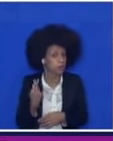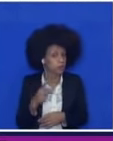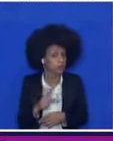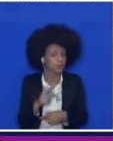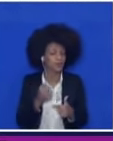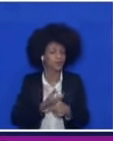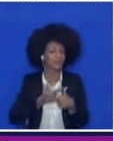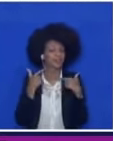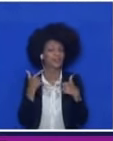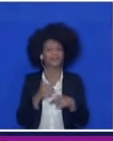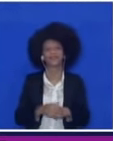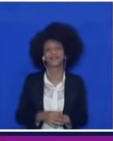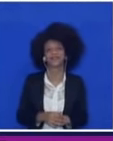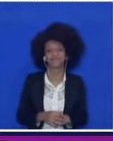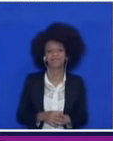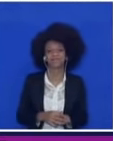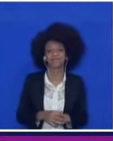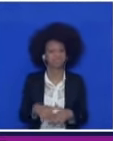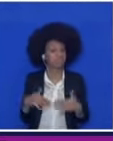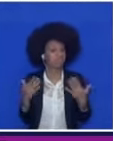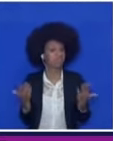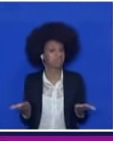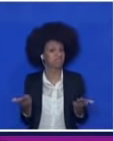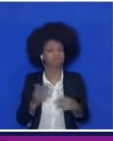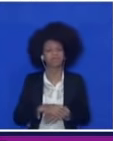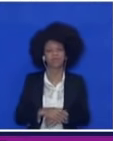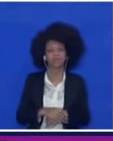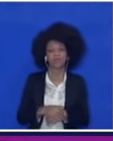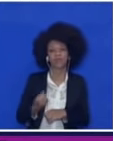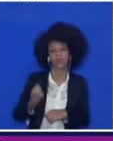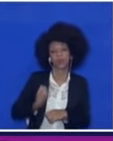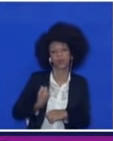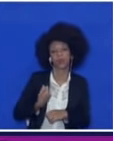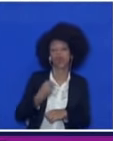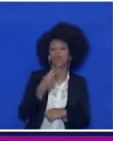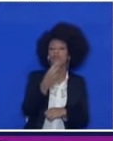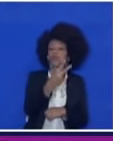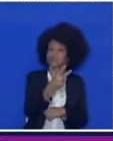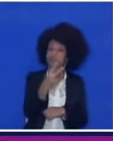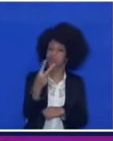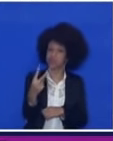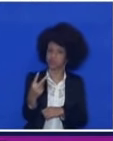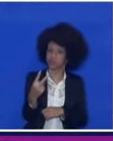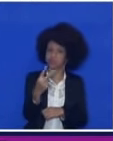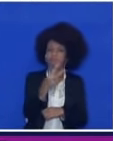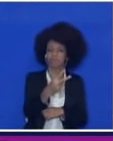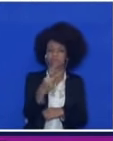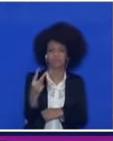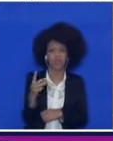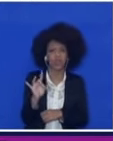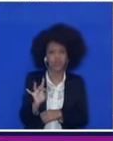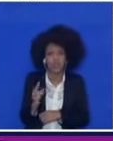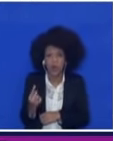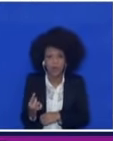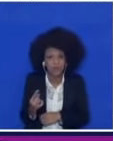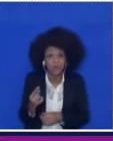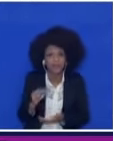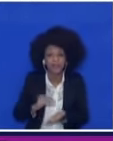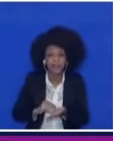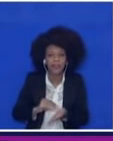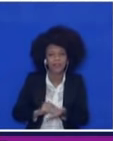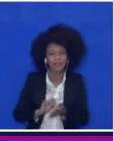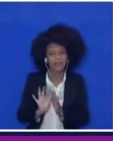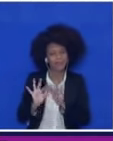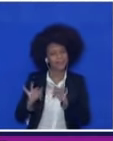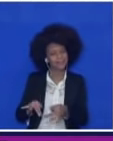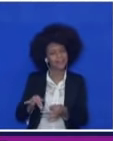seu número da sorte. Qual será? Vem chegando, bola 22. Número 22, só falta mais um número